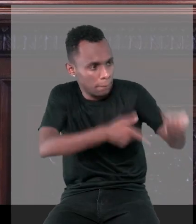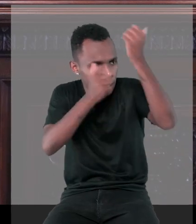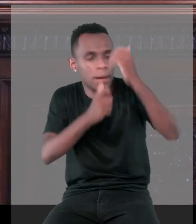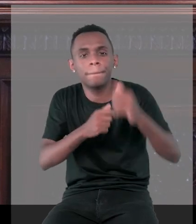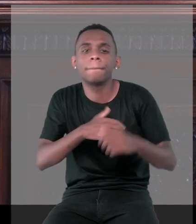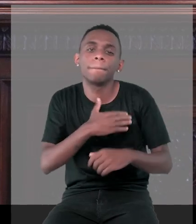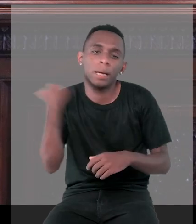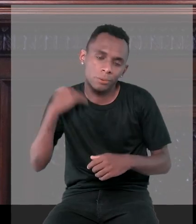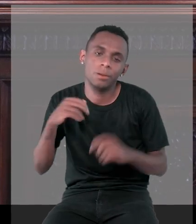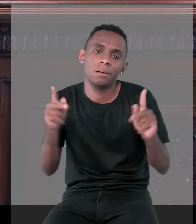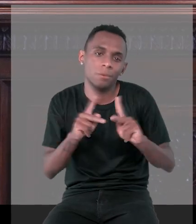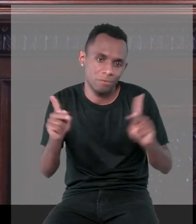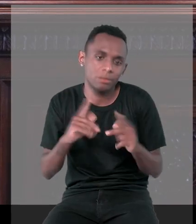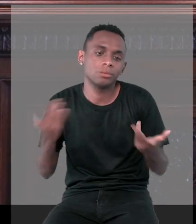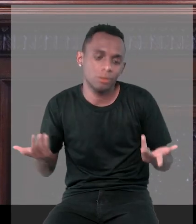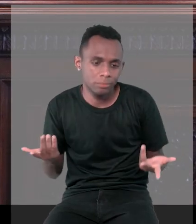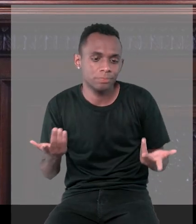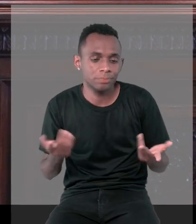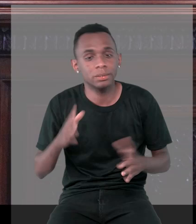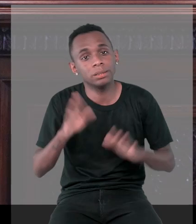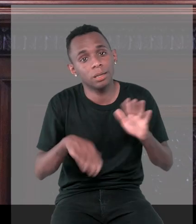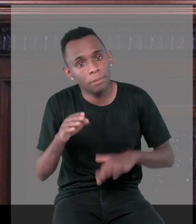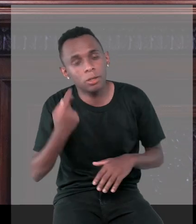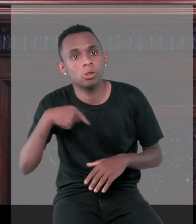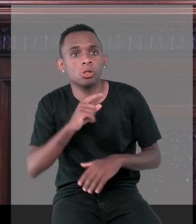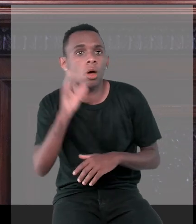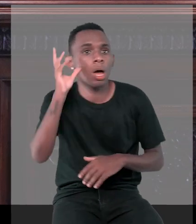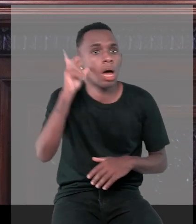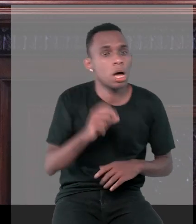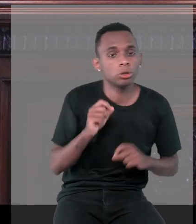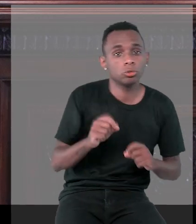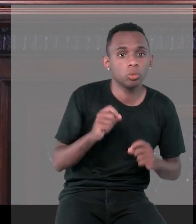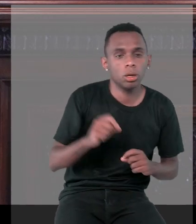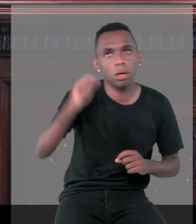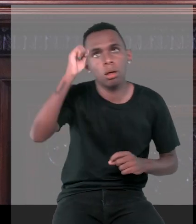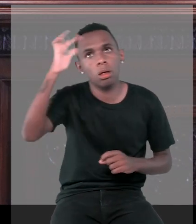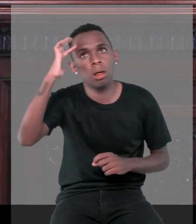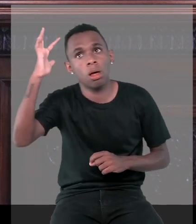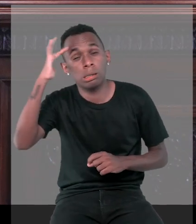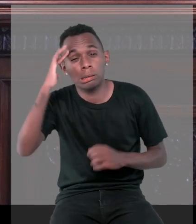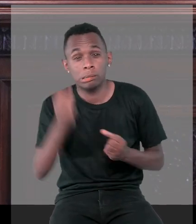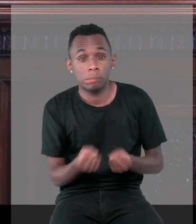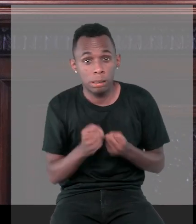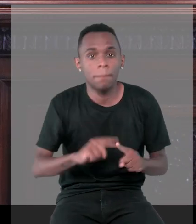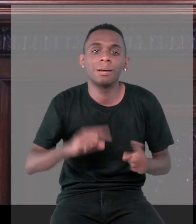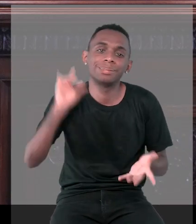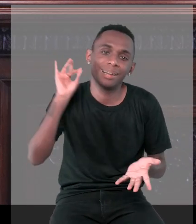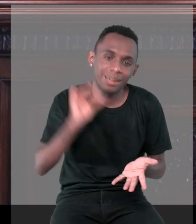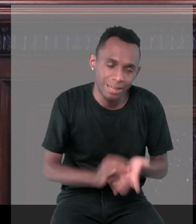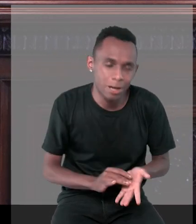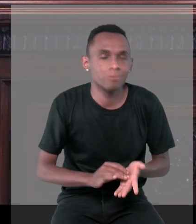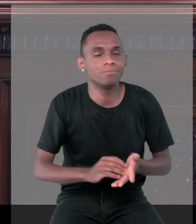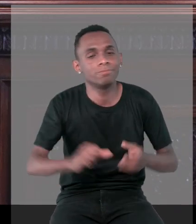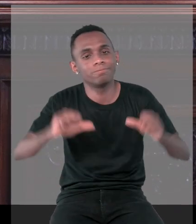professora. Então, às vezes a gente acha que a ficção é cruel, mas a realidade, às vezes,